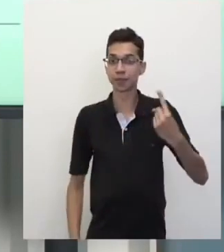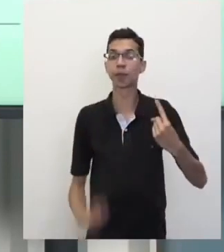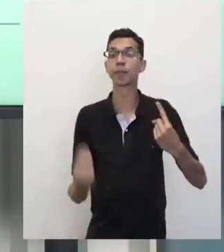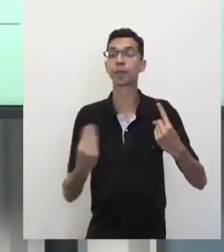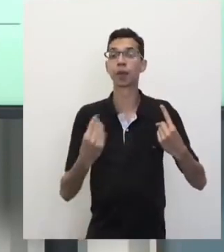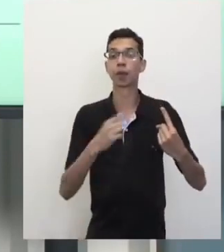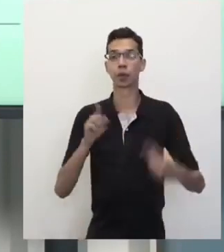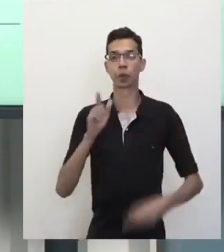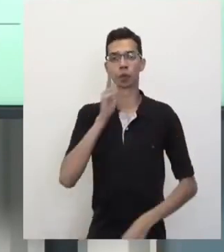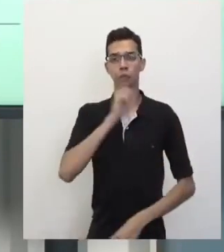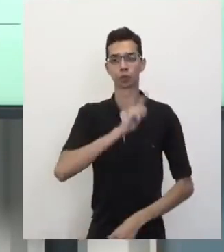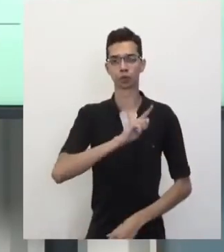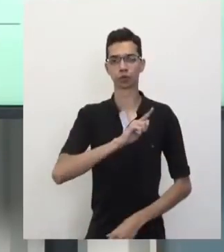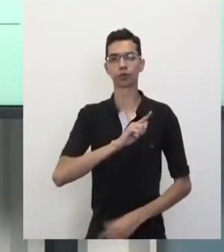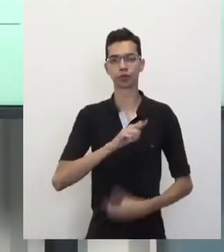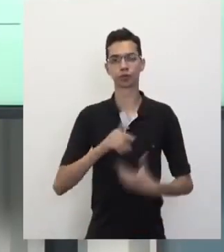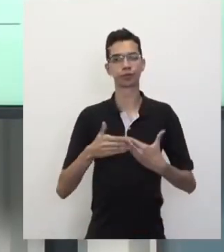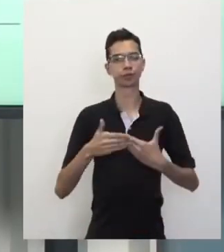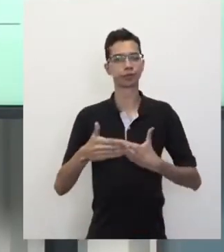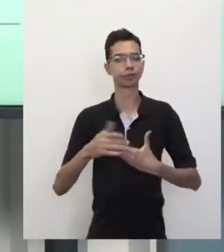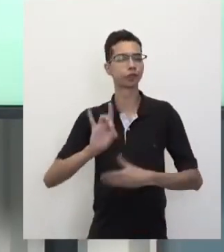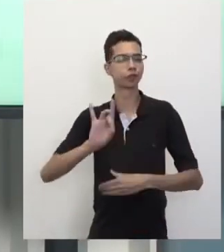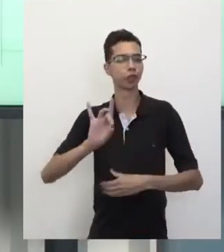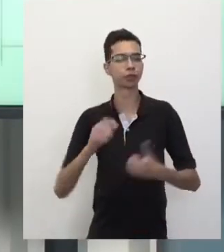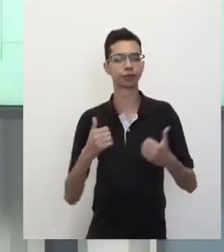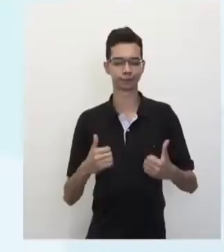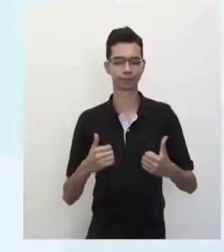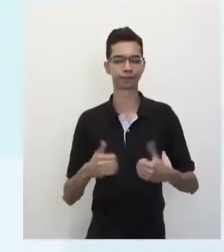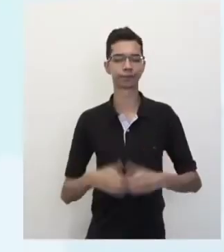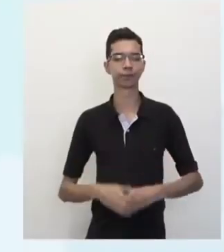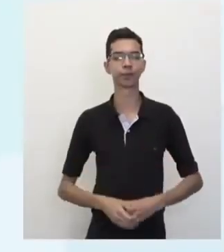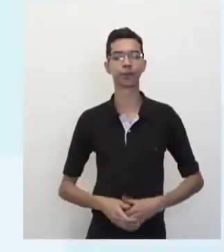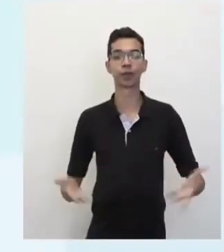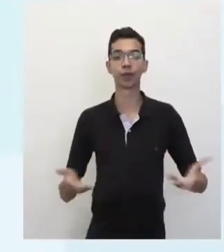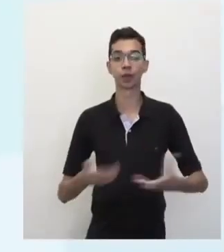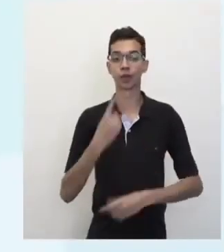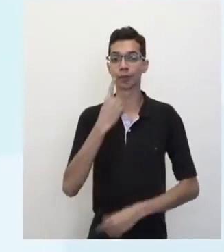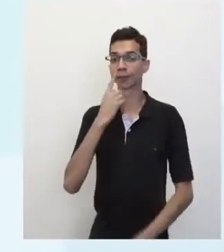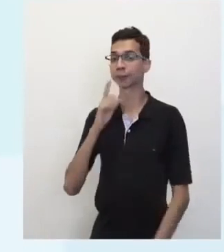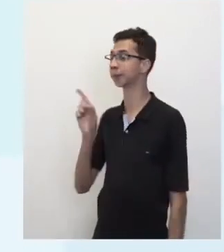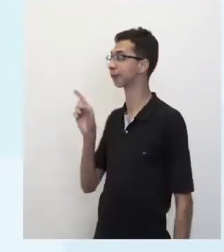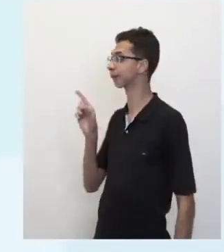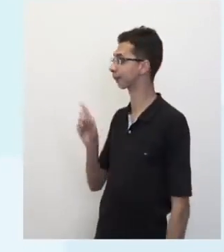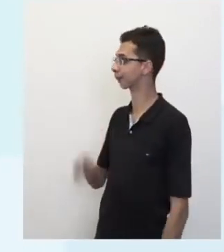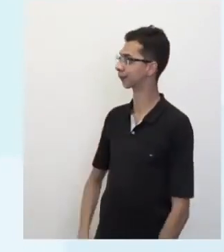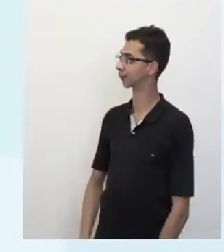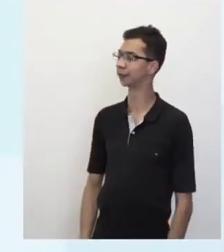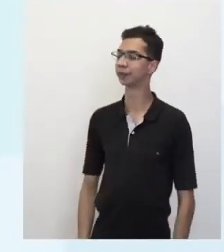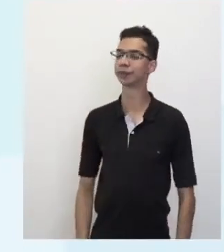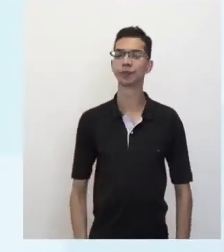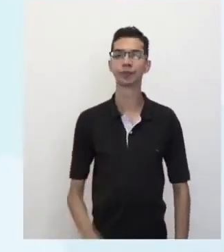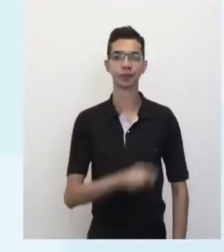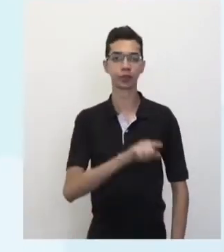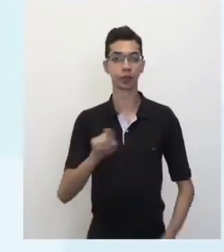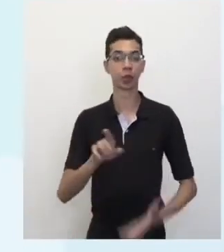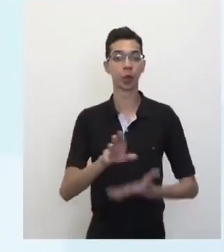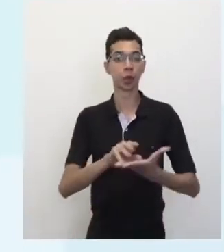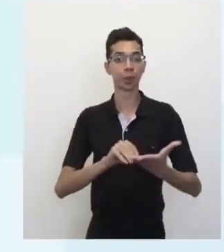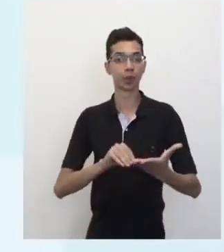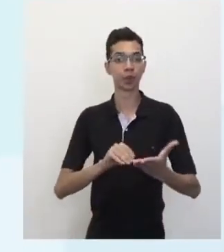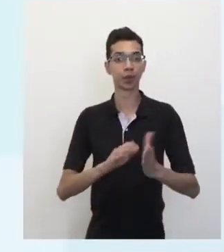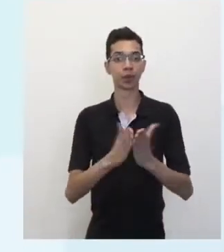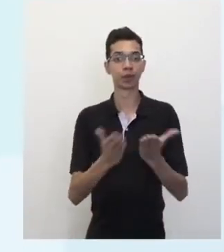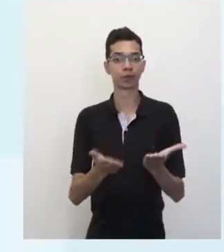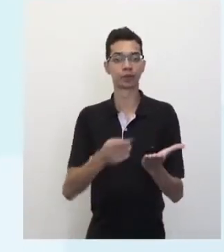de continuar fazendo aí sozinho, tá bom? Então, olha lá, olho na telinha. Esse exercício eu quero que vocês copiem aí no seu caderno. Na verdade,